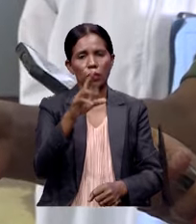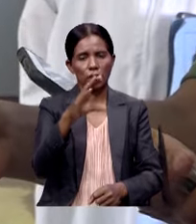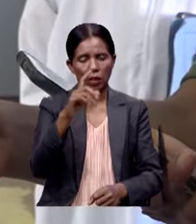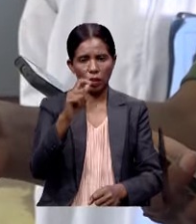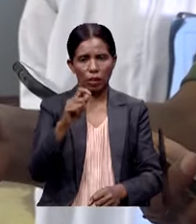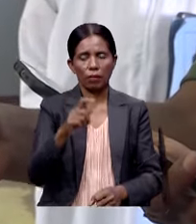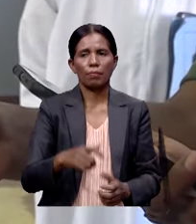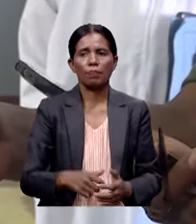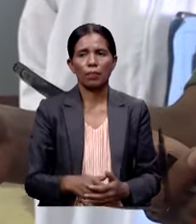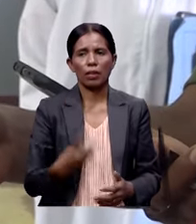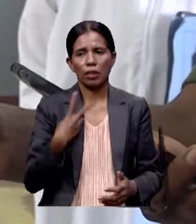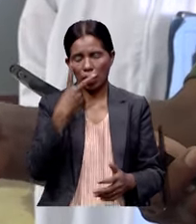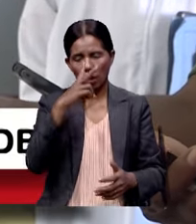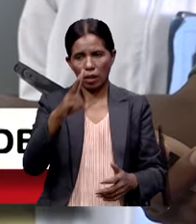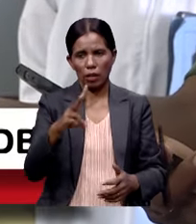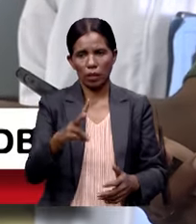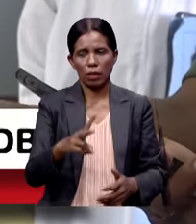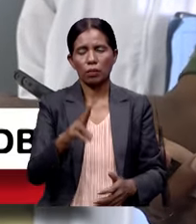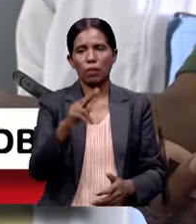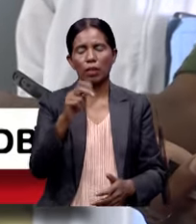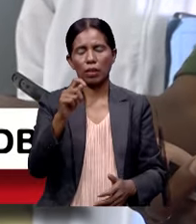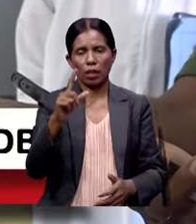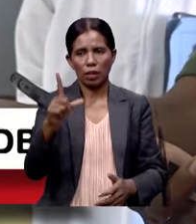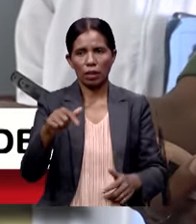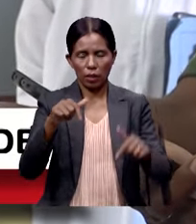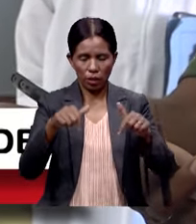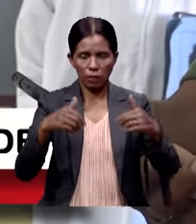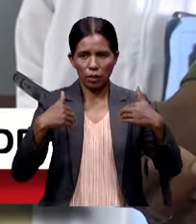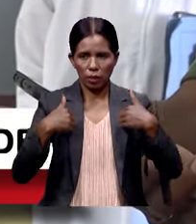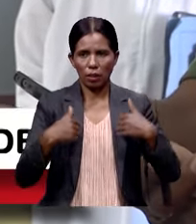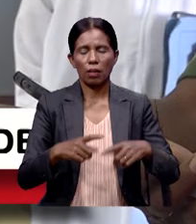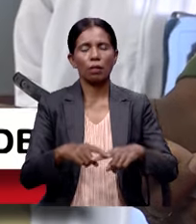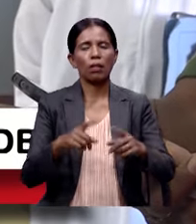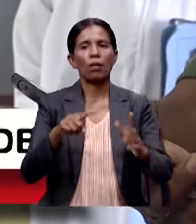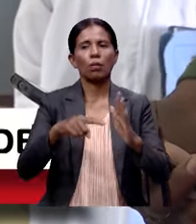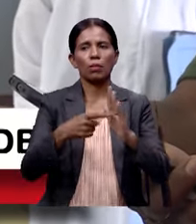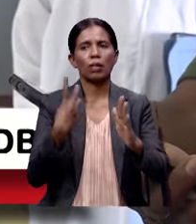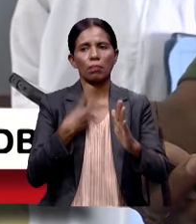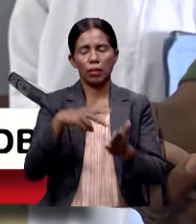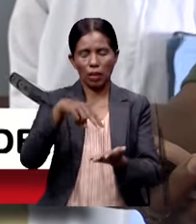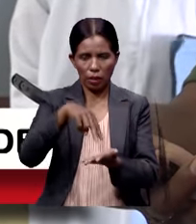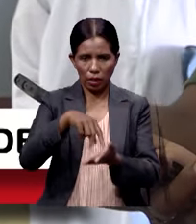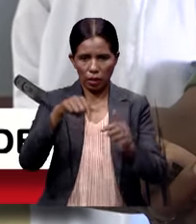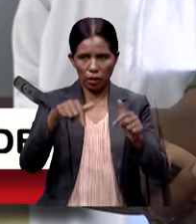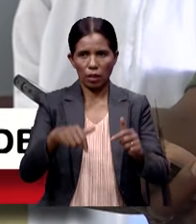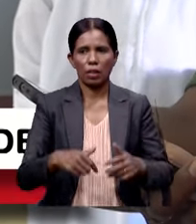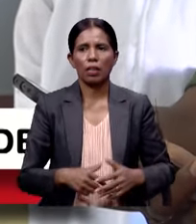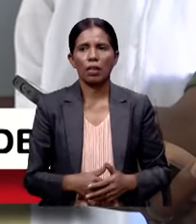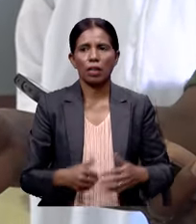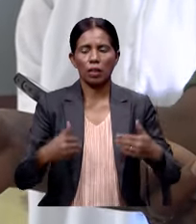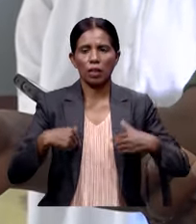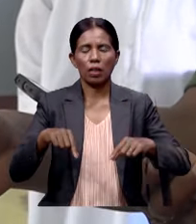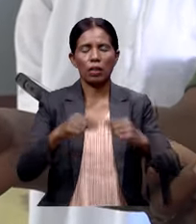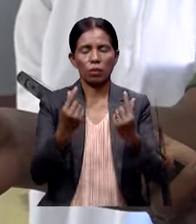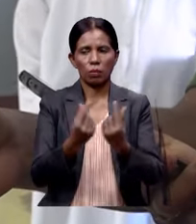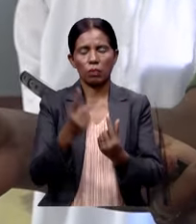iane ia medicinas ia UNTL, mos ia iane mos ia. Molok ame atu hari dane iha ekipa ida